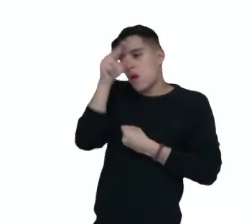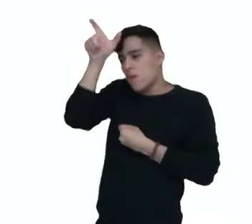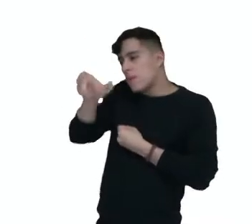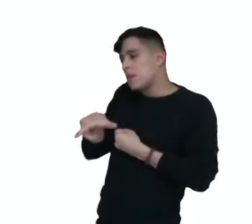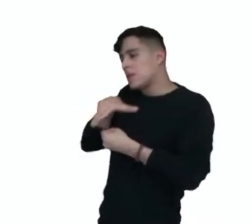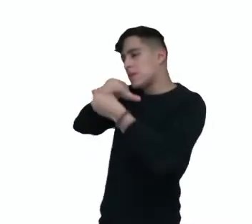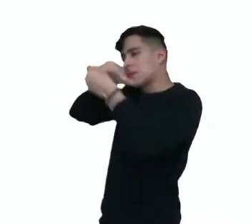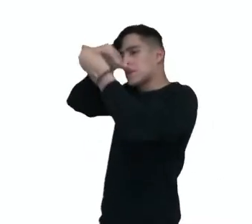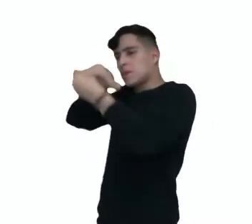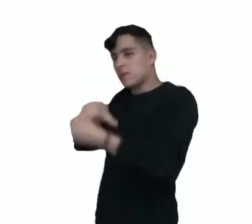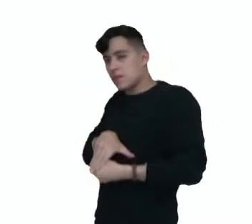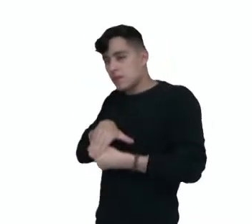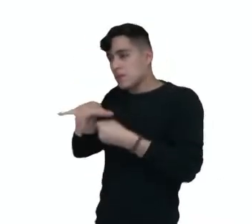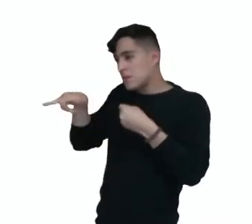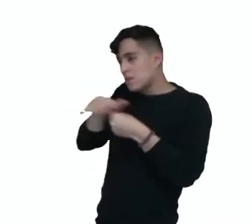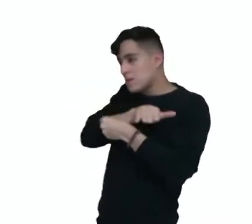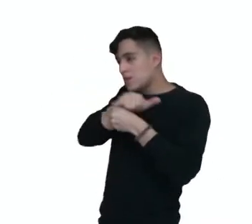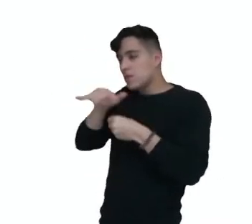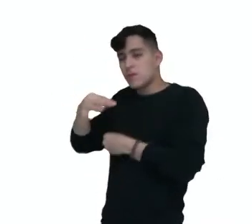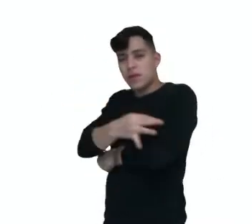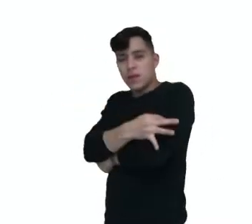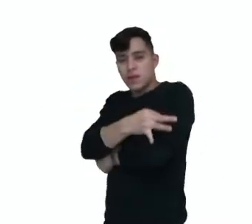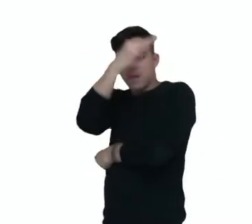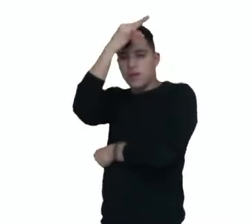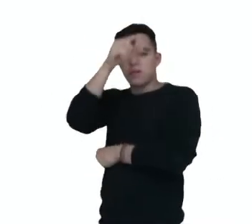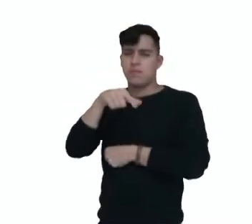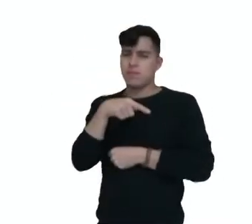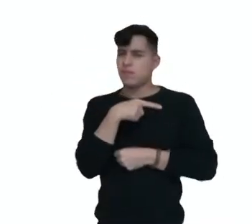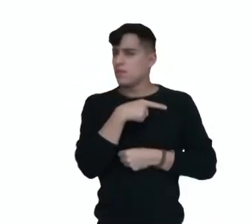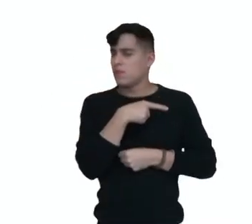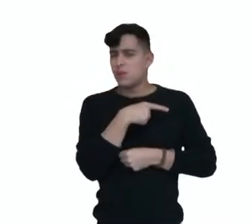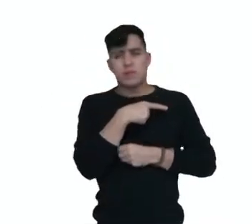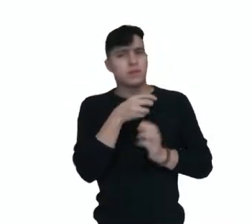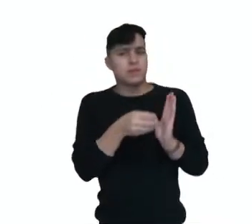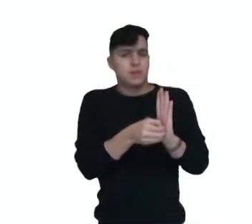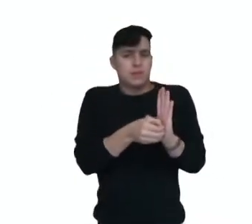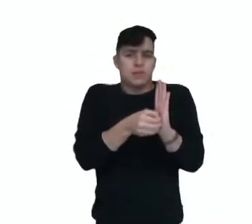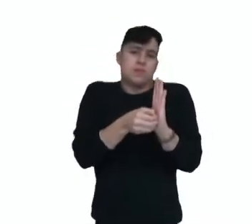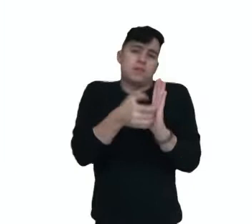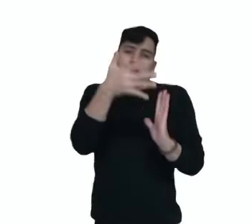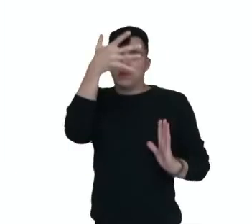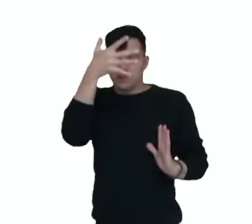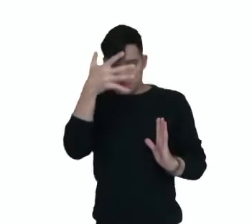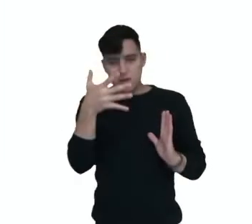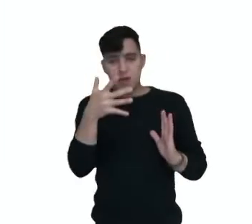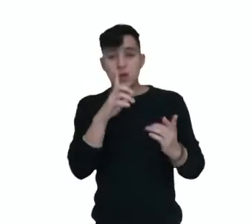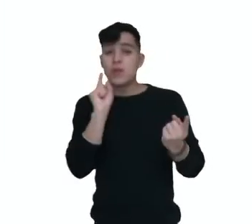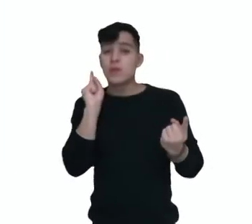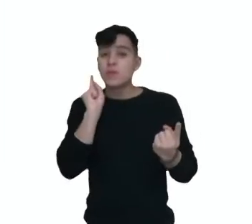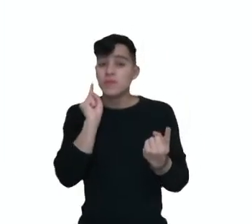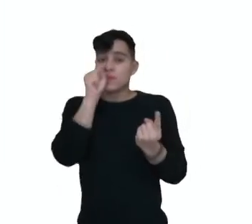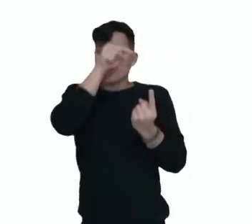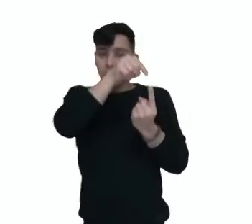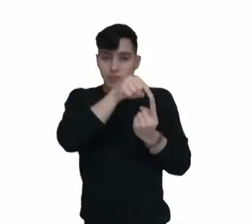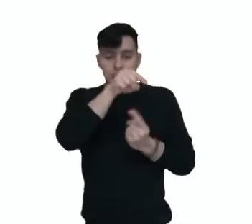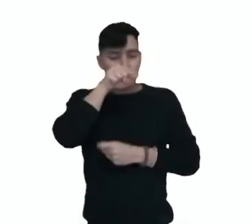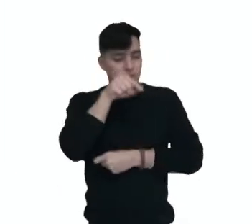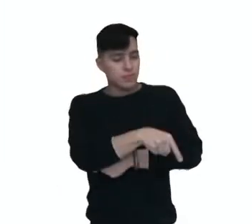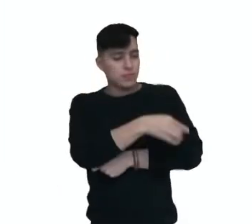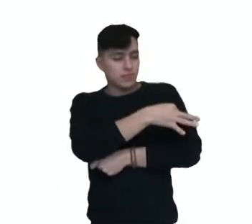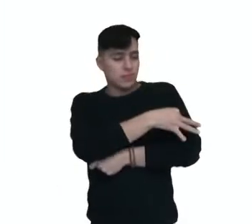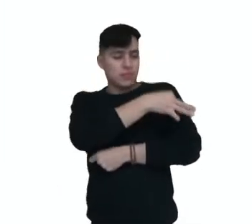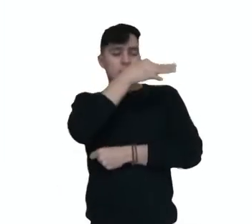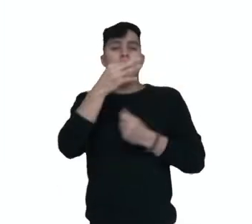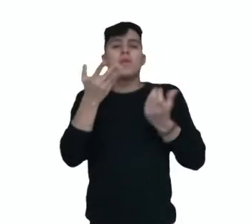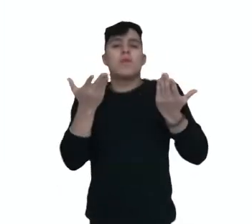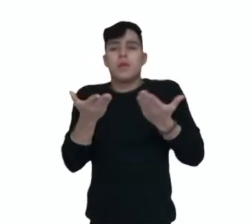adversário mediante diversas técnicas. Então, tem várias técnicas nas artes marciais e a ideia é usar essas técnicas